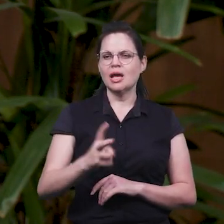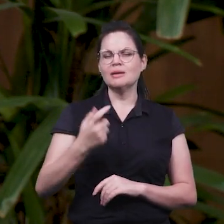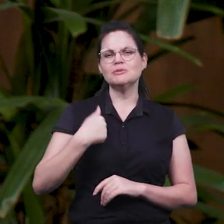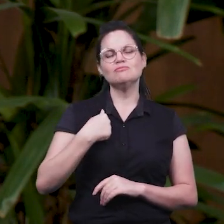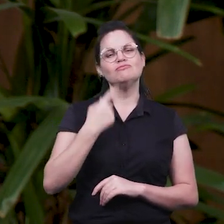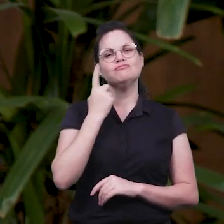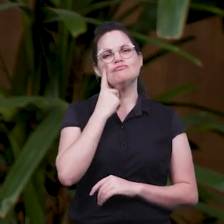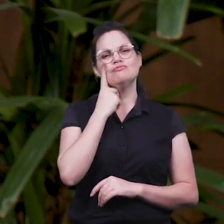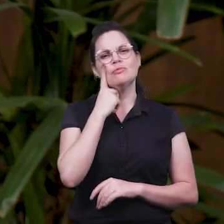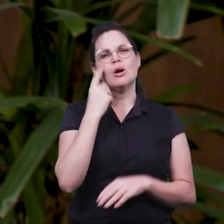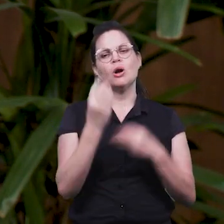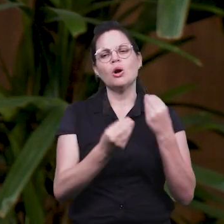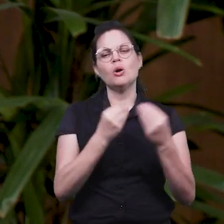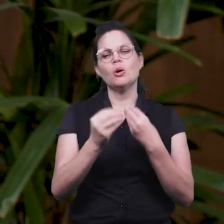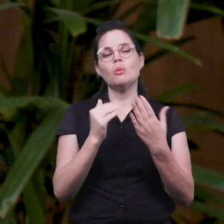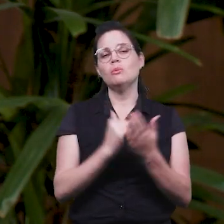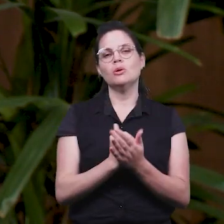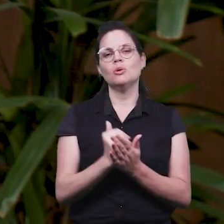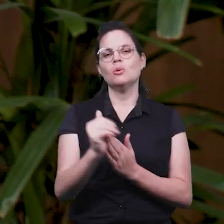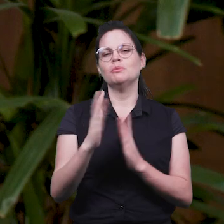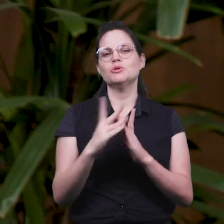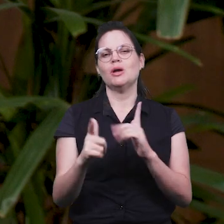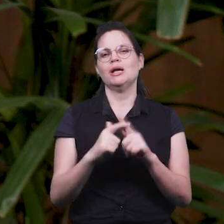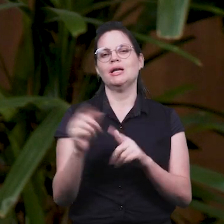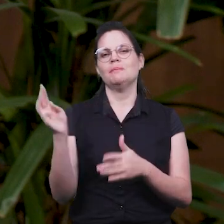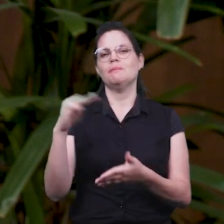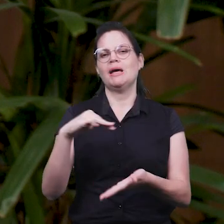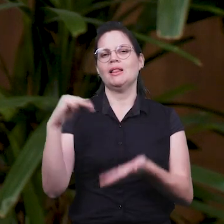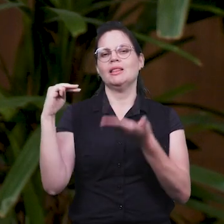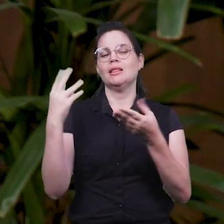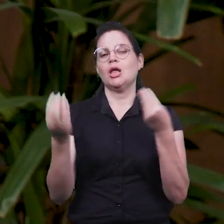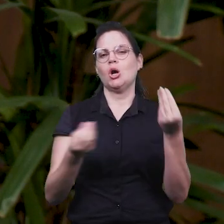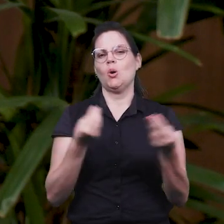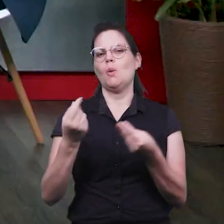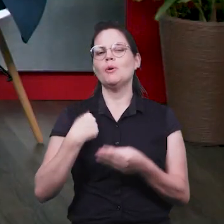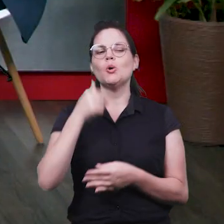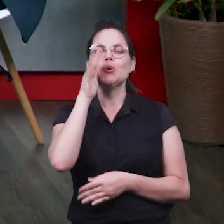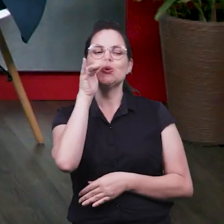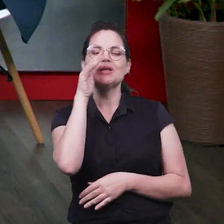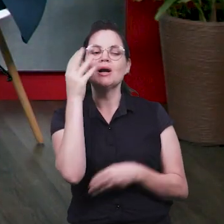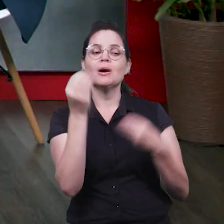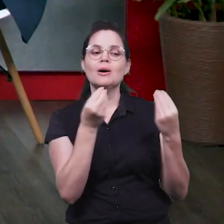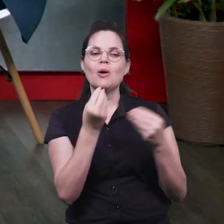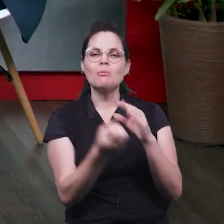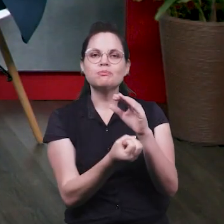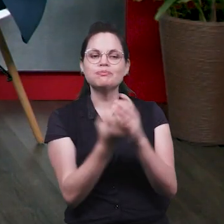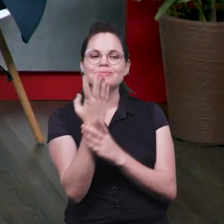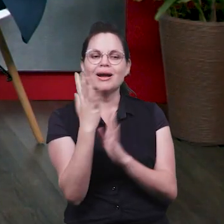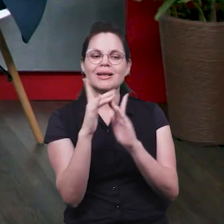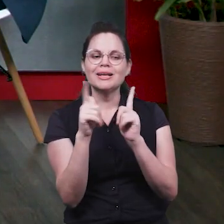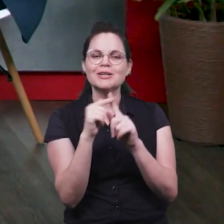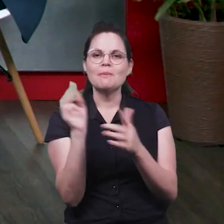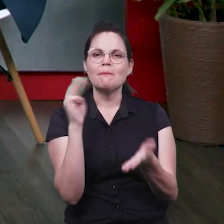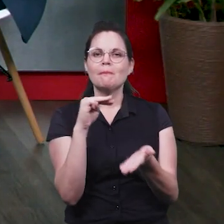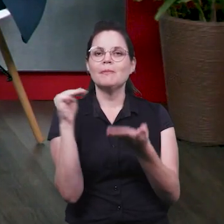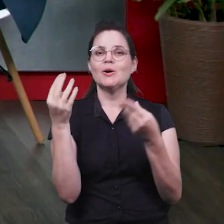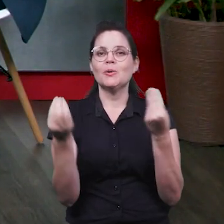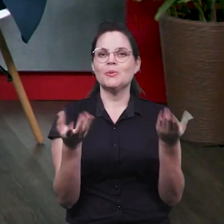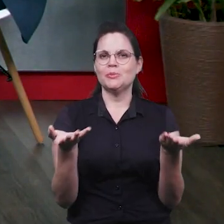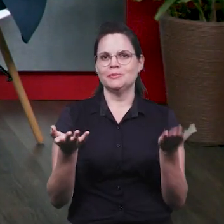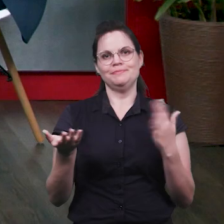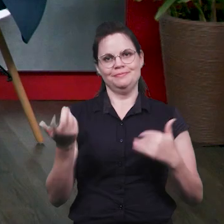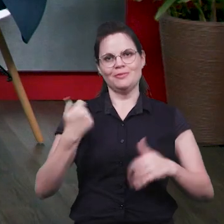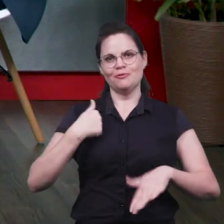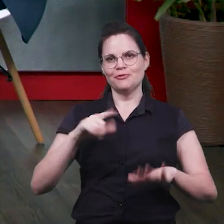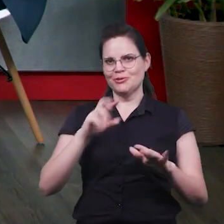como iniciou a Igreja Cristã Maranata. Amém, pastor Adaíso. Vamos procurar responder a